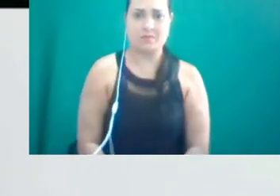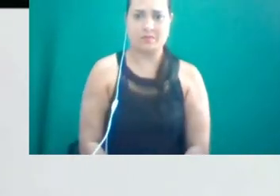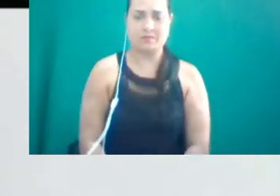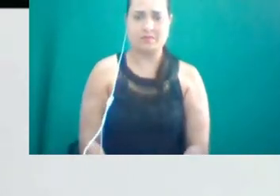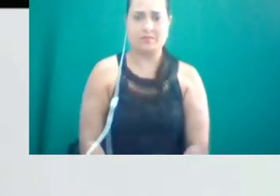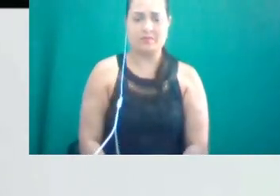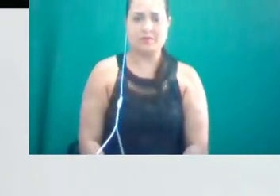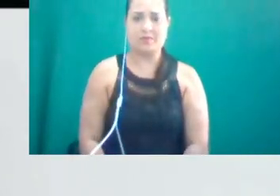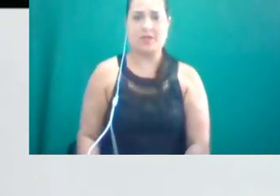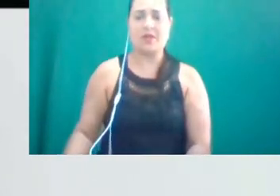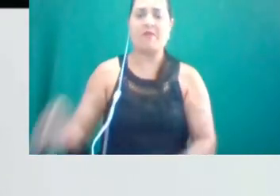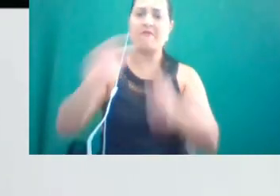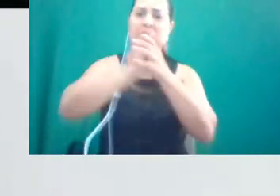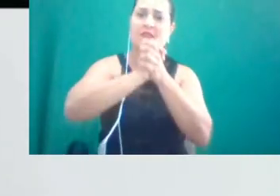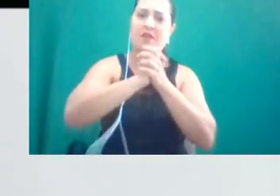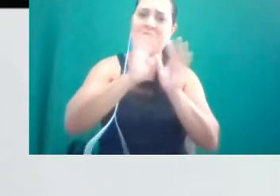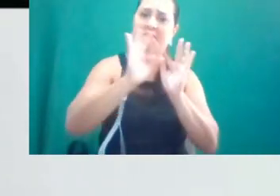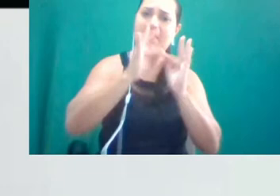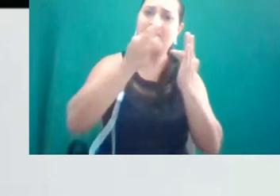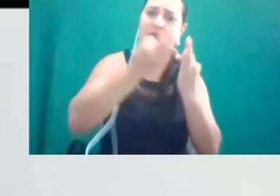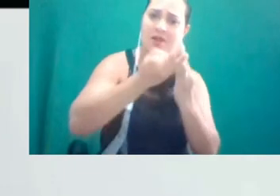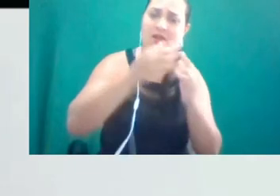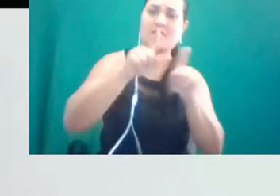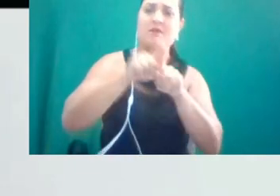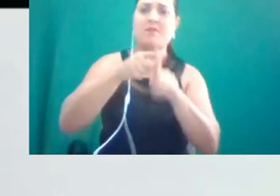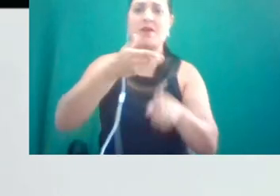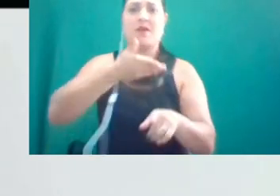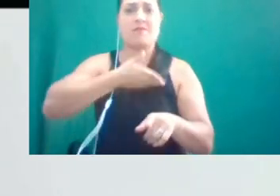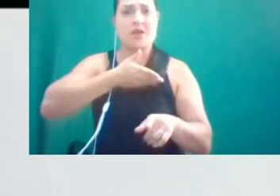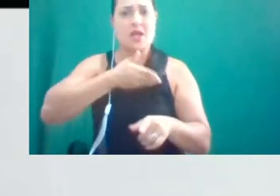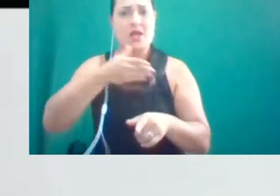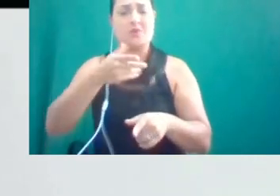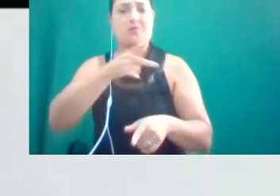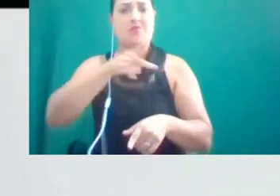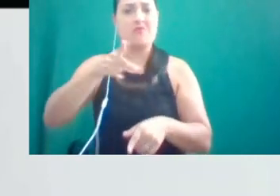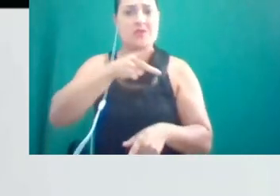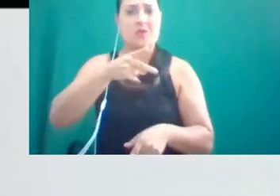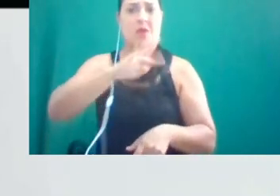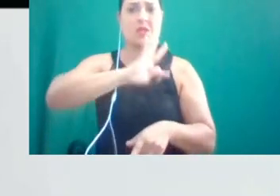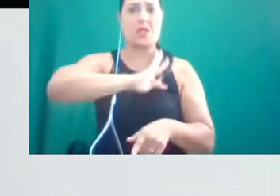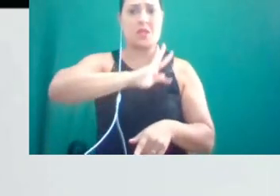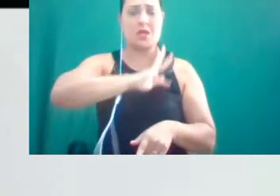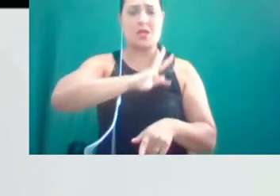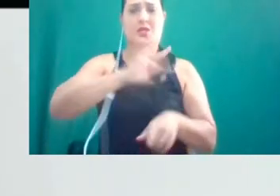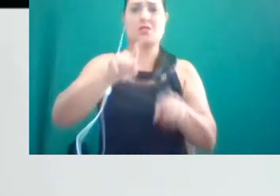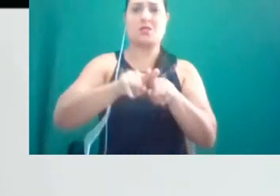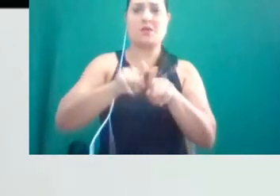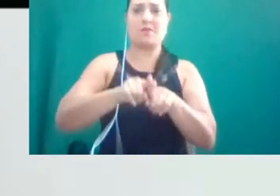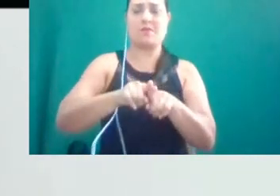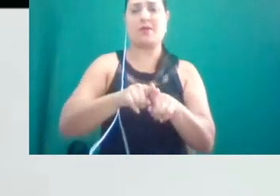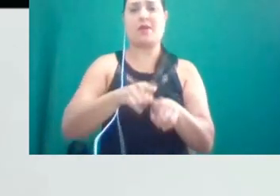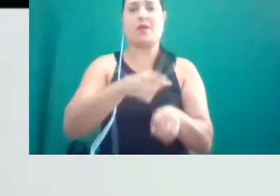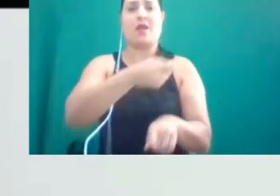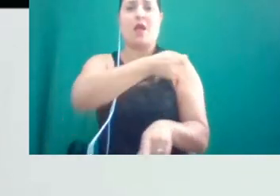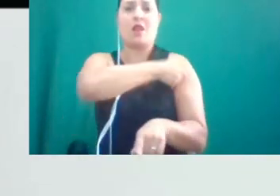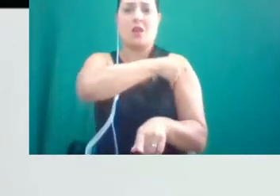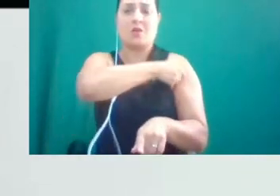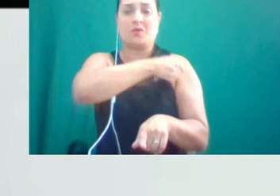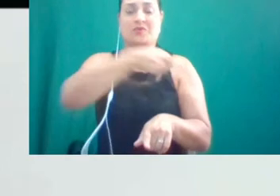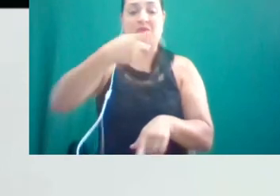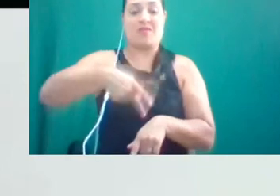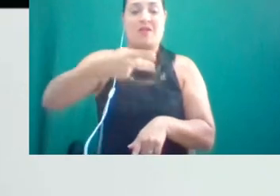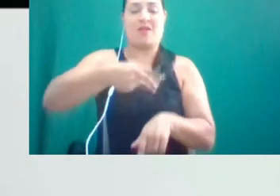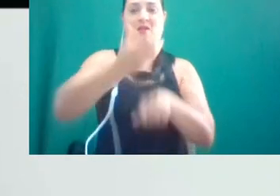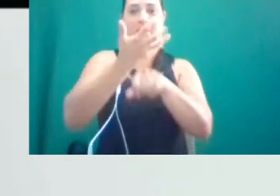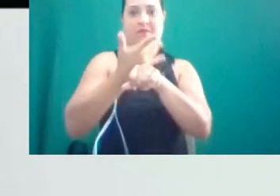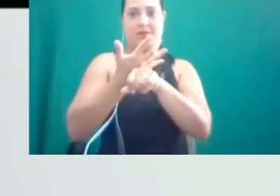Santo Agostinho, UACSA, e da Educação à Distância, UAEDTEC. Confesso que por muitos anos eu me